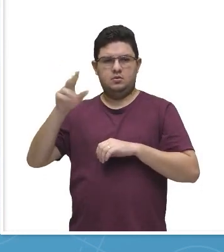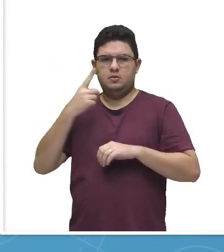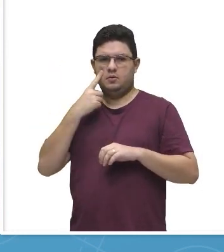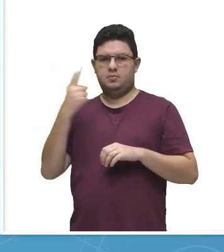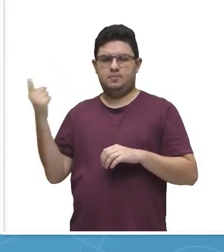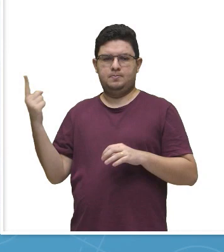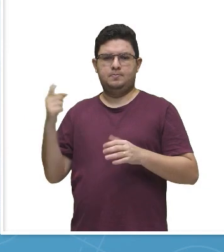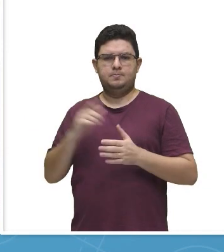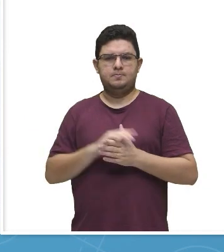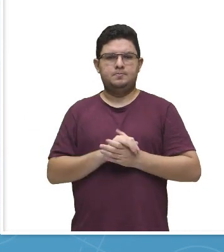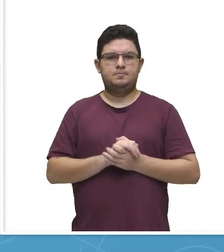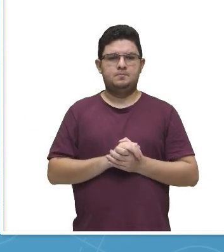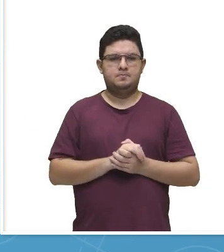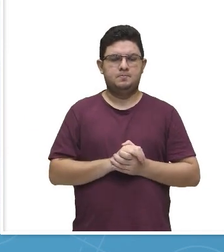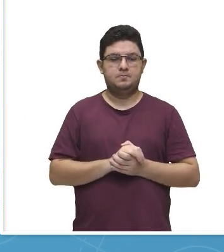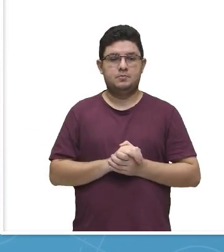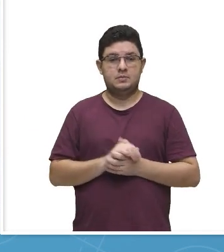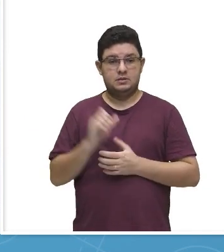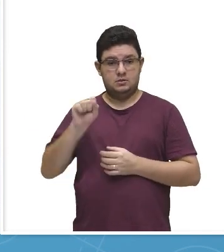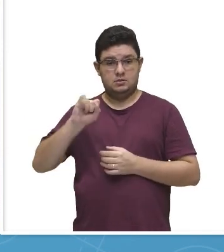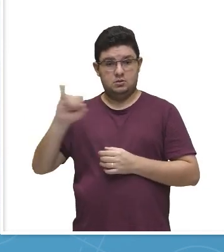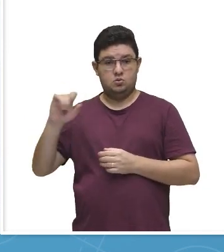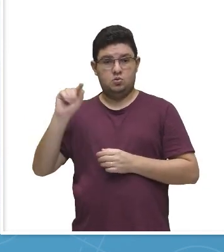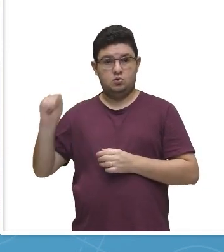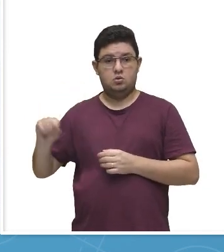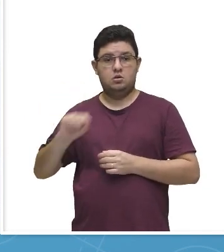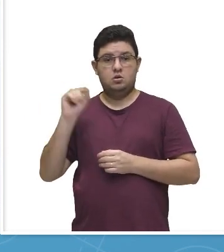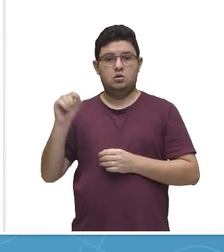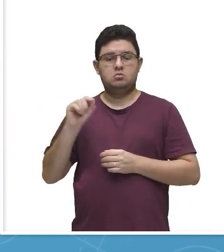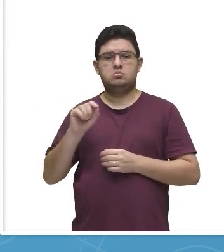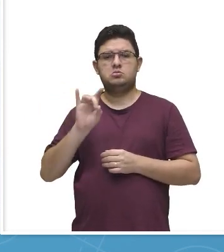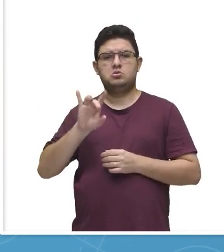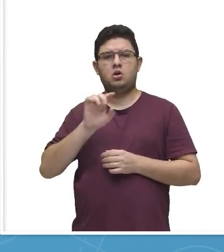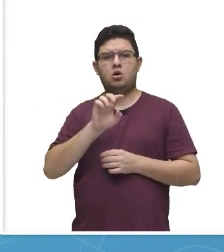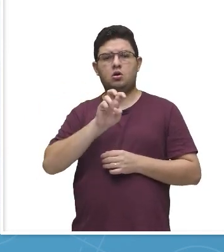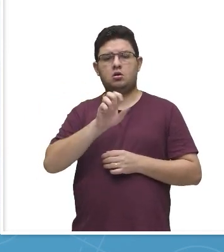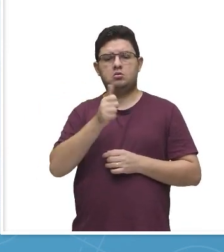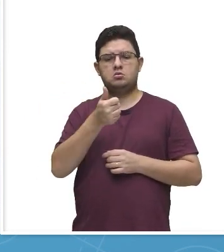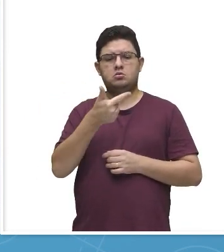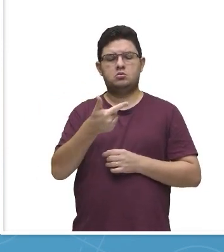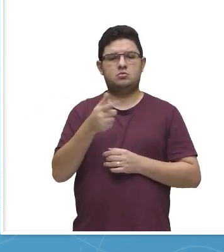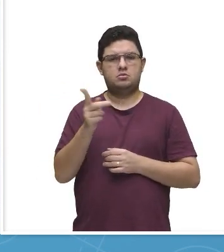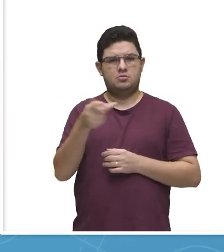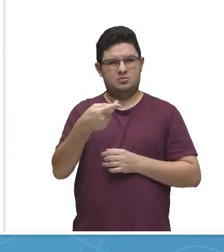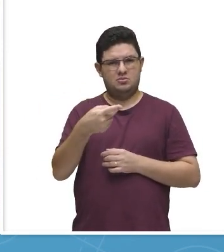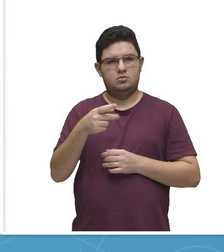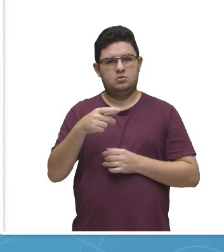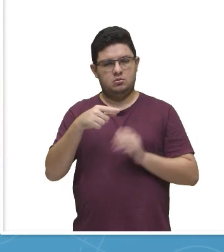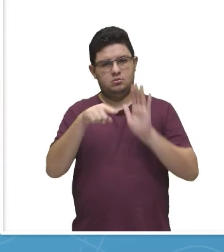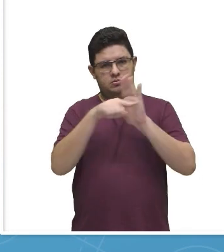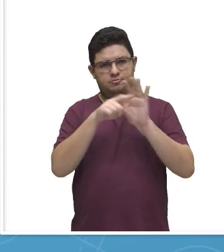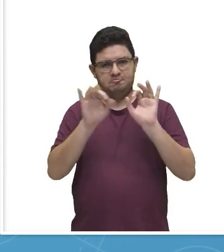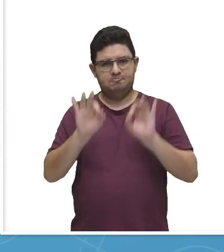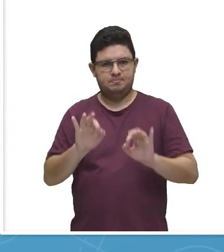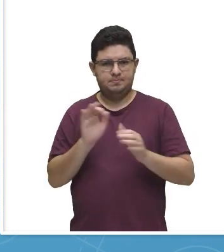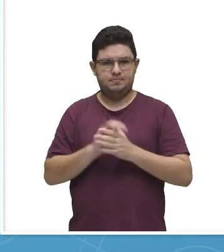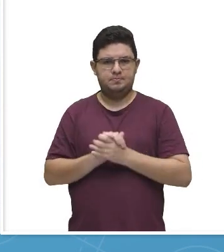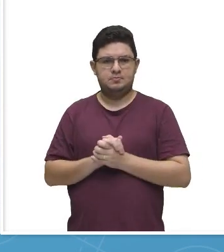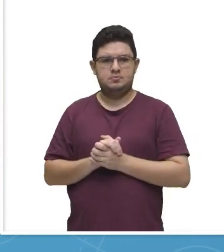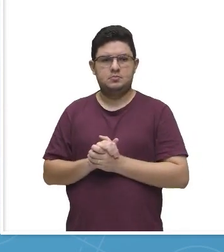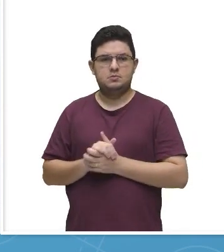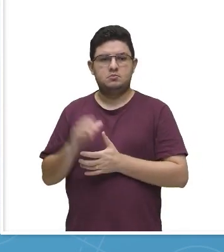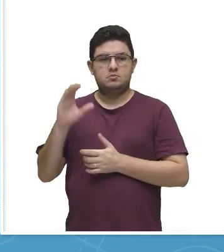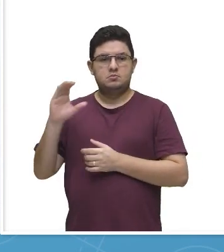Perfeito? Aqui, base negativa, menos 3, expoente par, potência vai